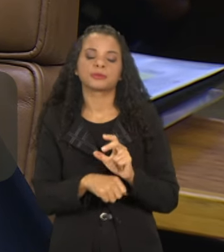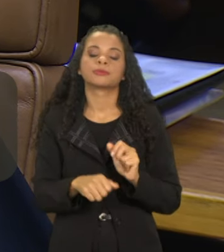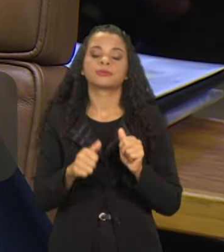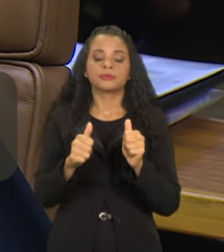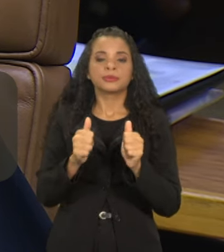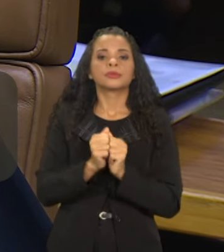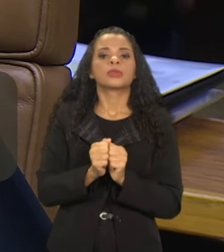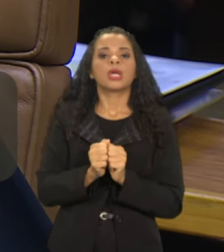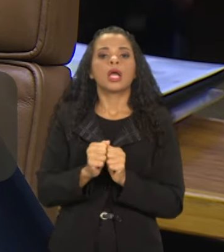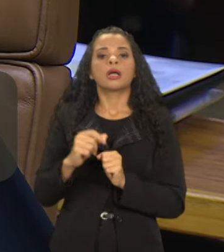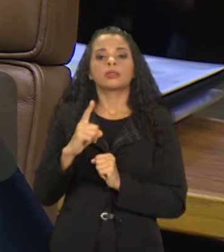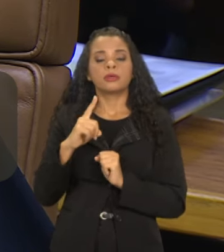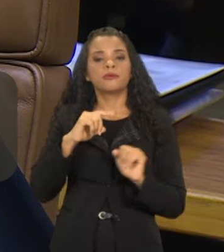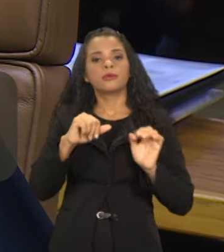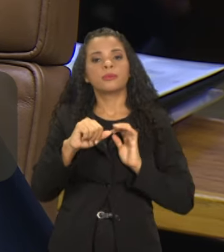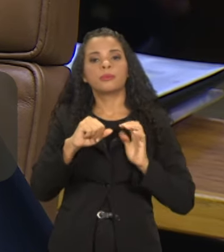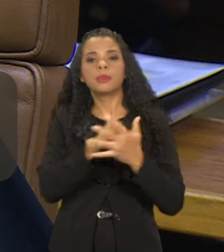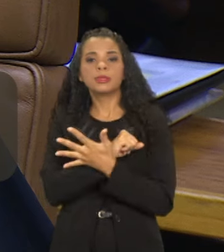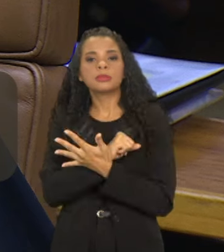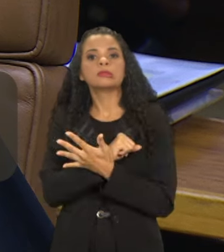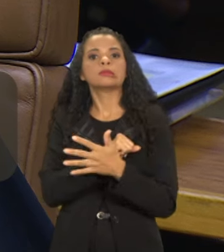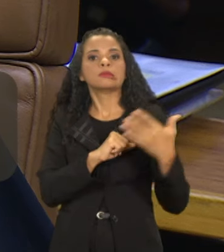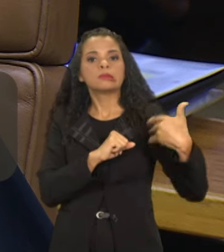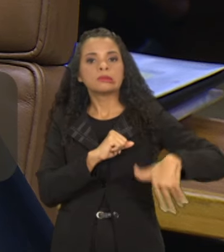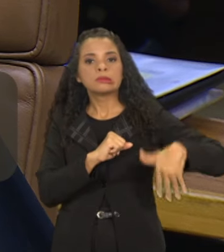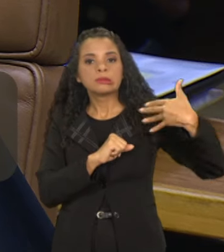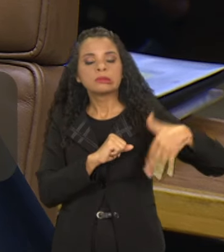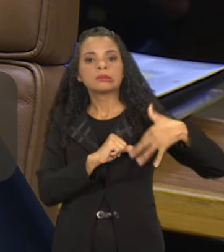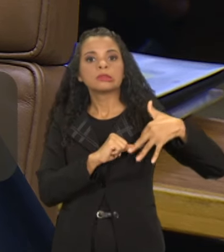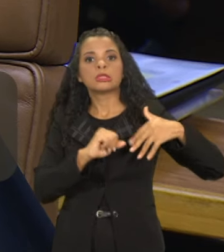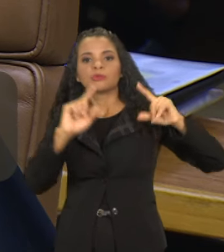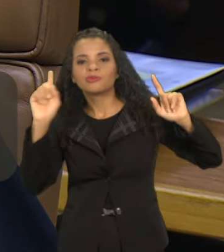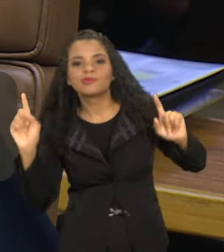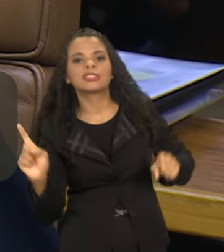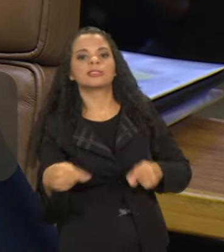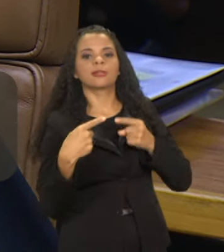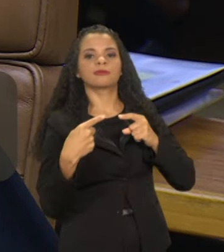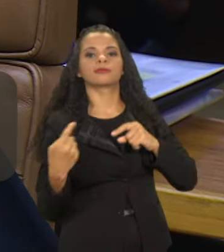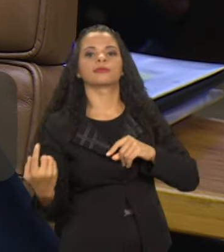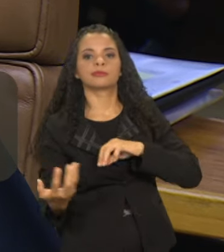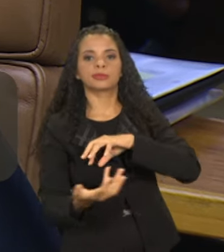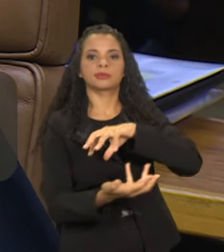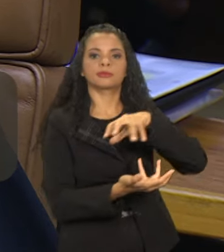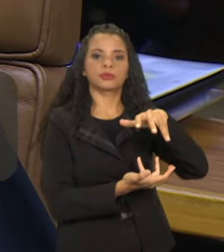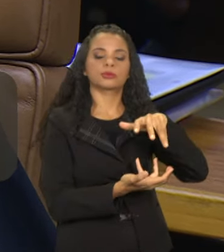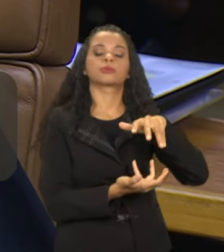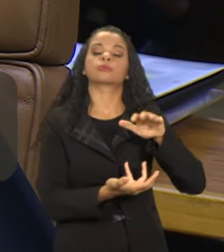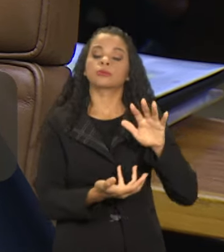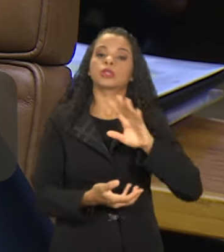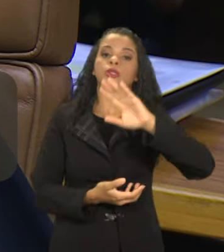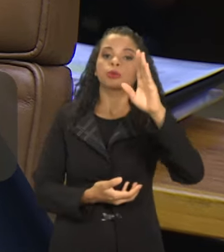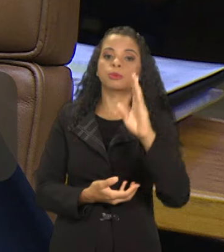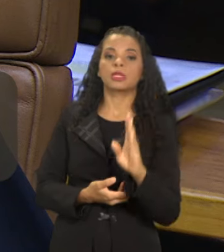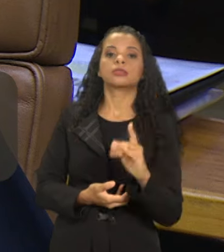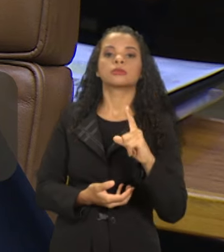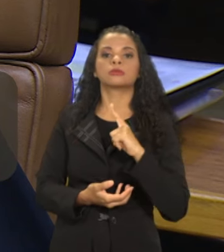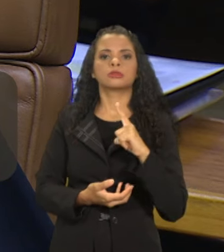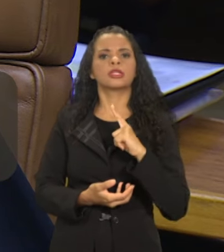escala mundial foi um desafio para todas as sociedades ao redor do mundo. E o Brasil foi um dos países com maiores índices de